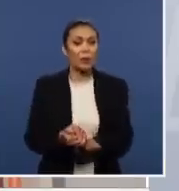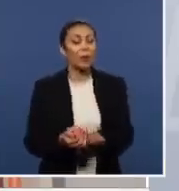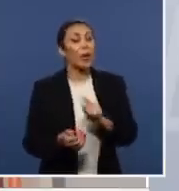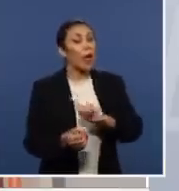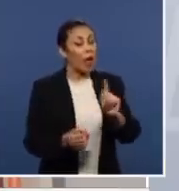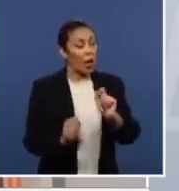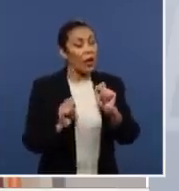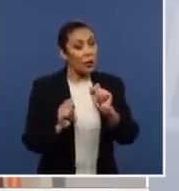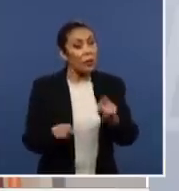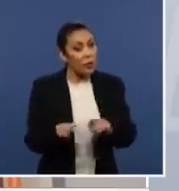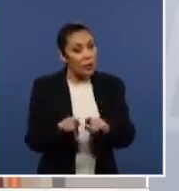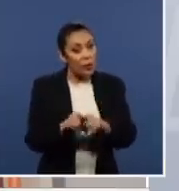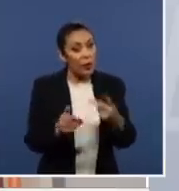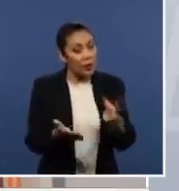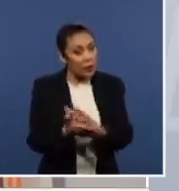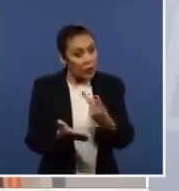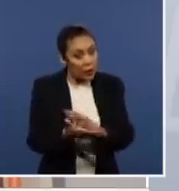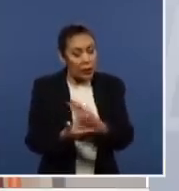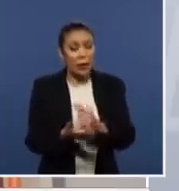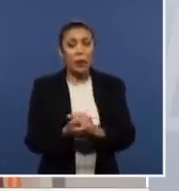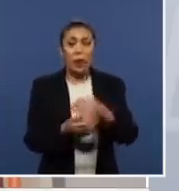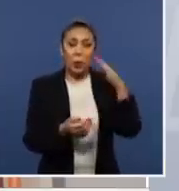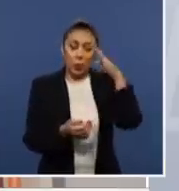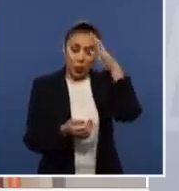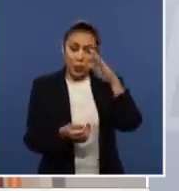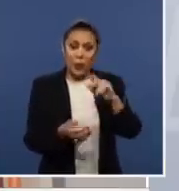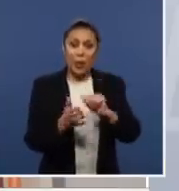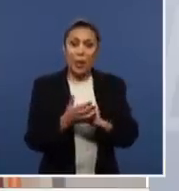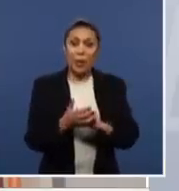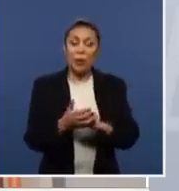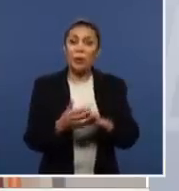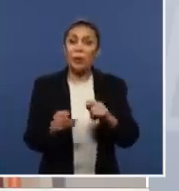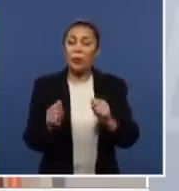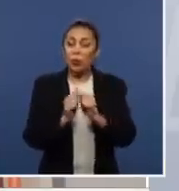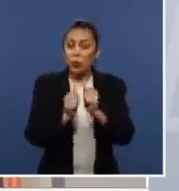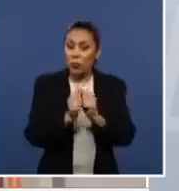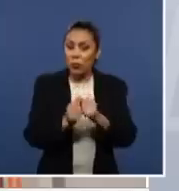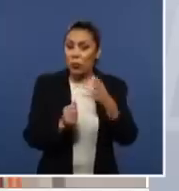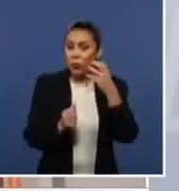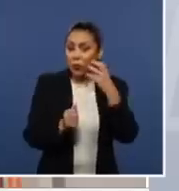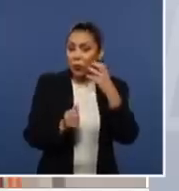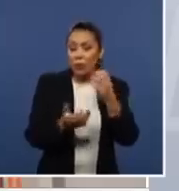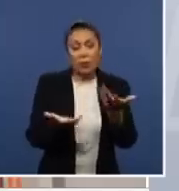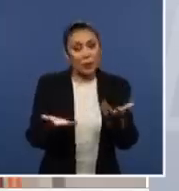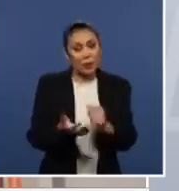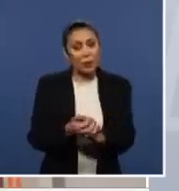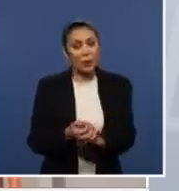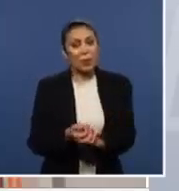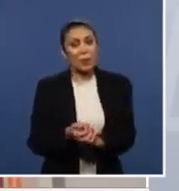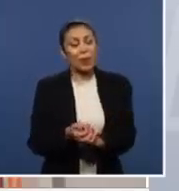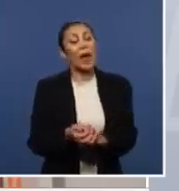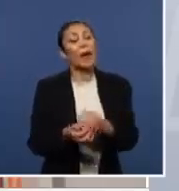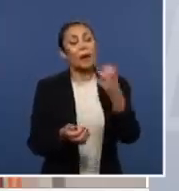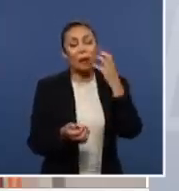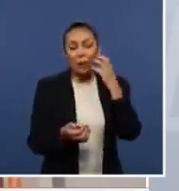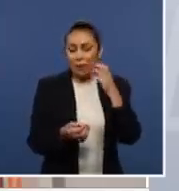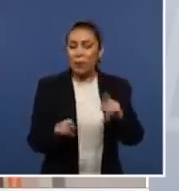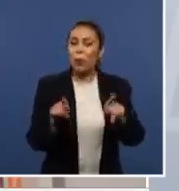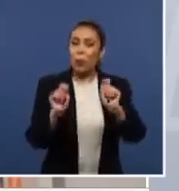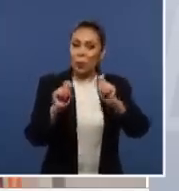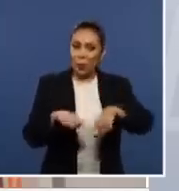Tarcísio. Ele tava ali na claque do Tarcísio, né? Então, Sobra para o Tarcísio de